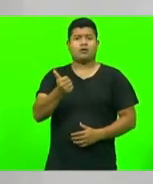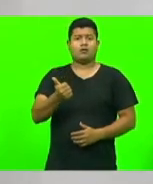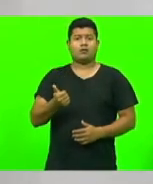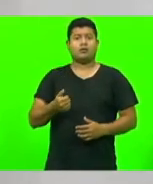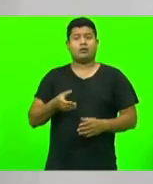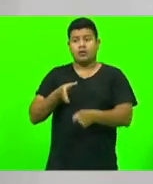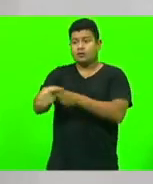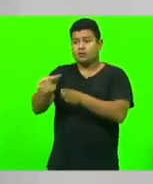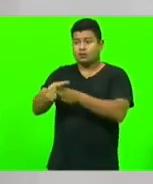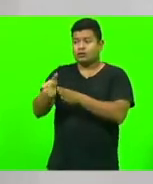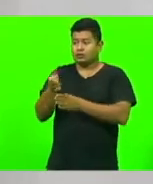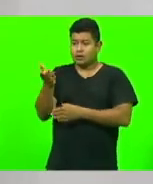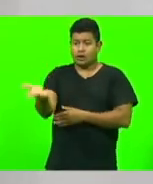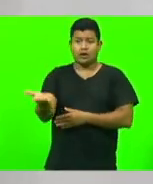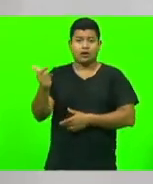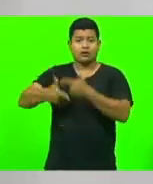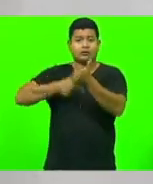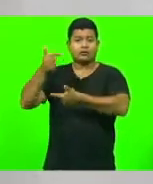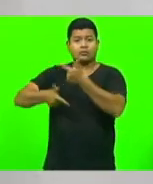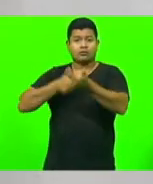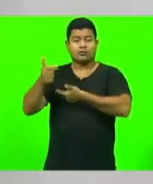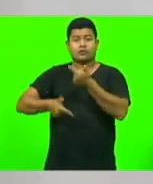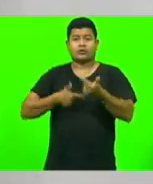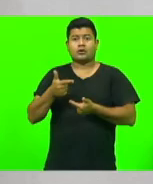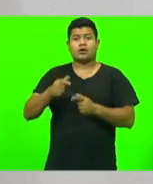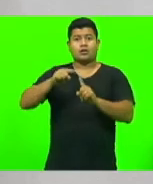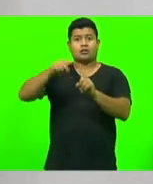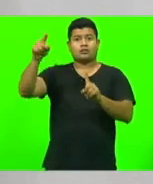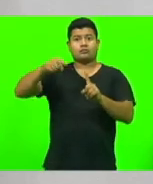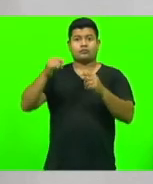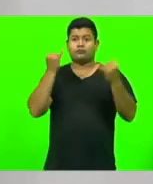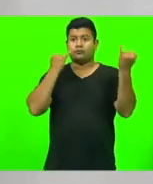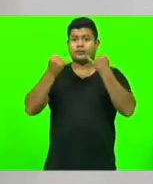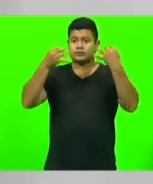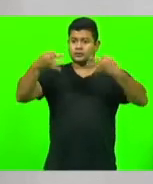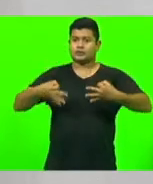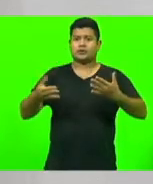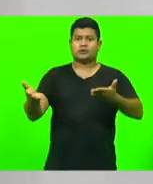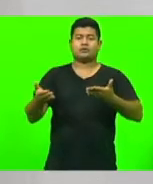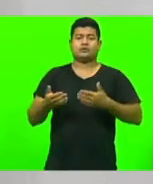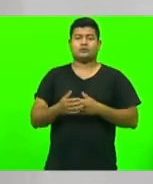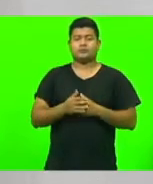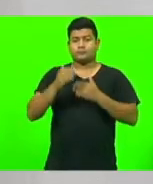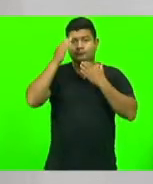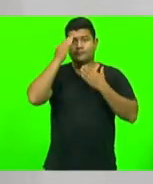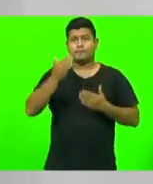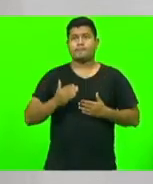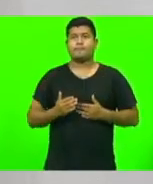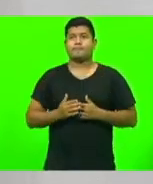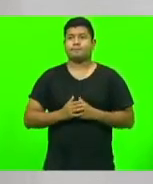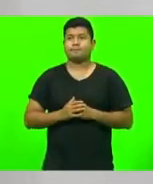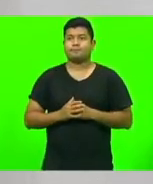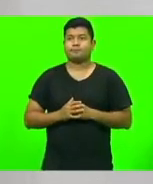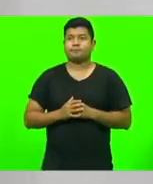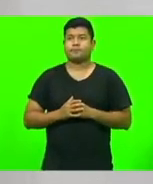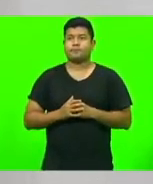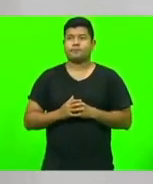quem está trabalhando esses dados para que os dados sejam mais reais. Muito obrigada.